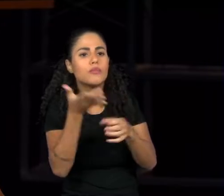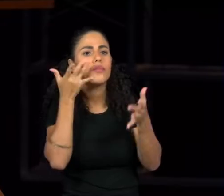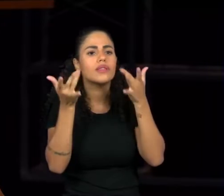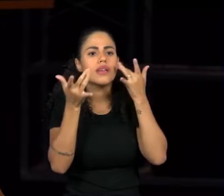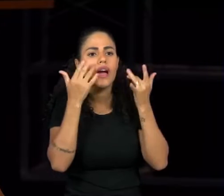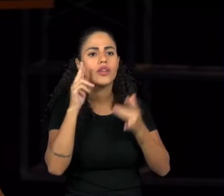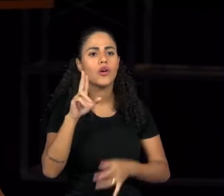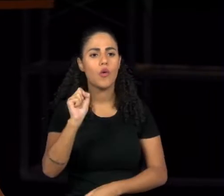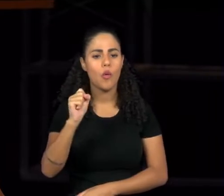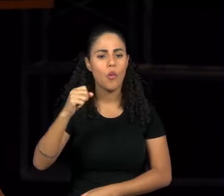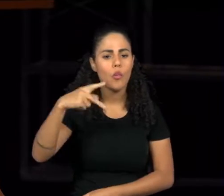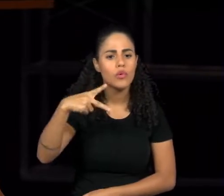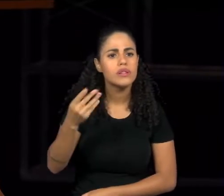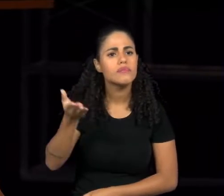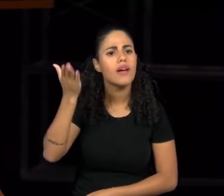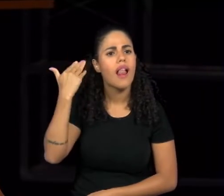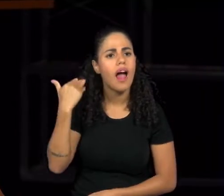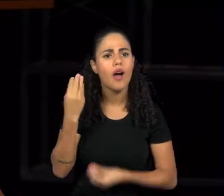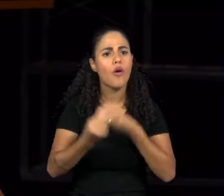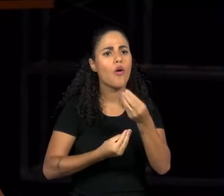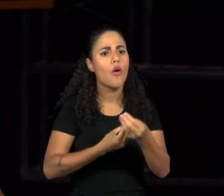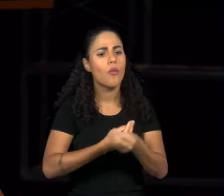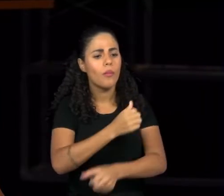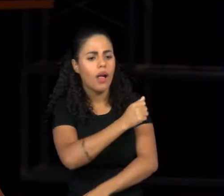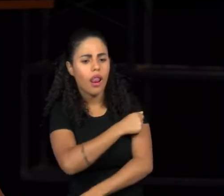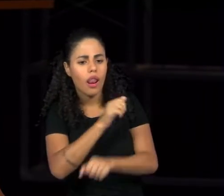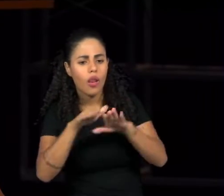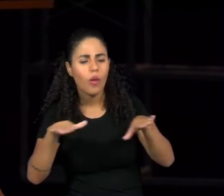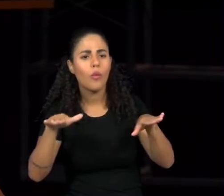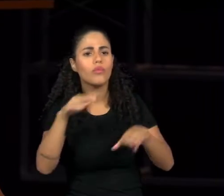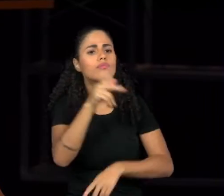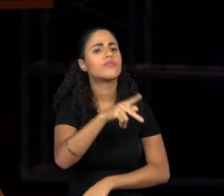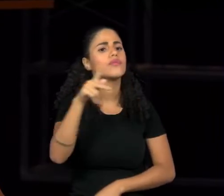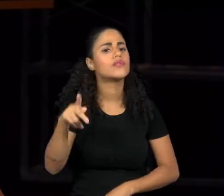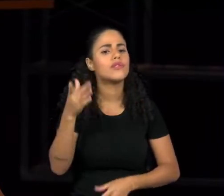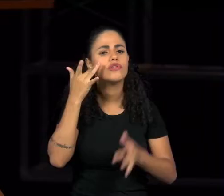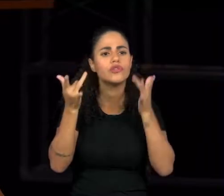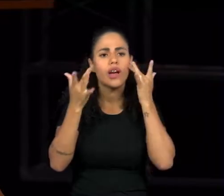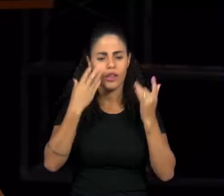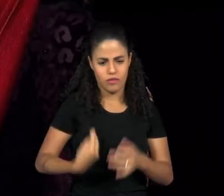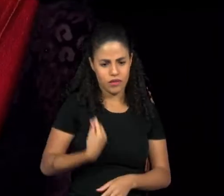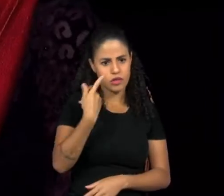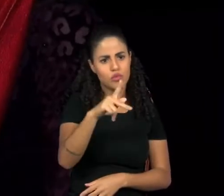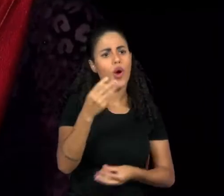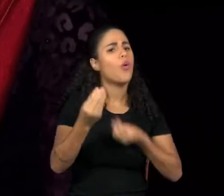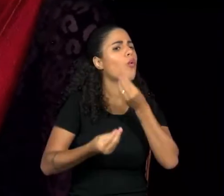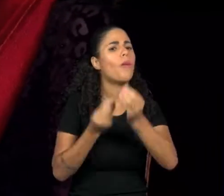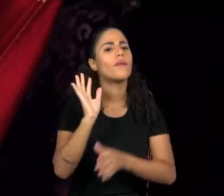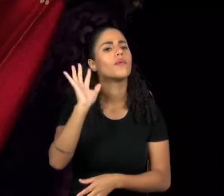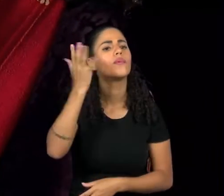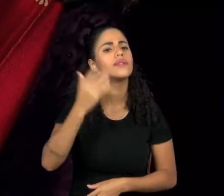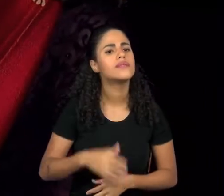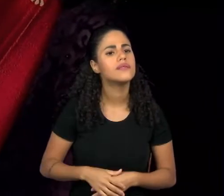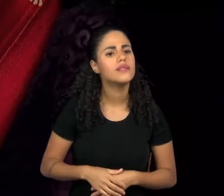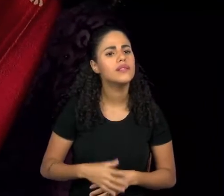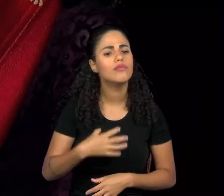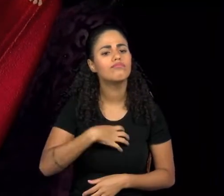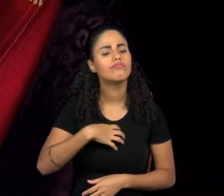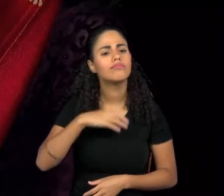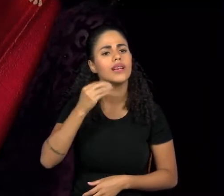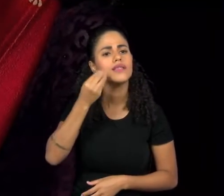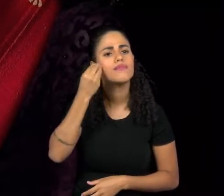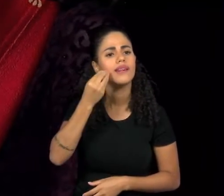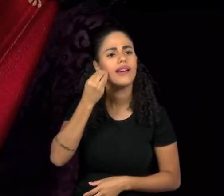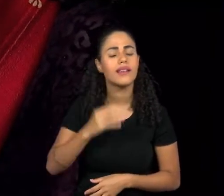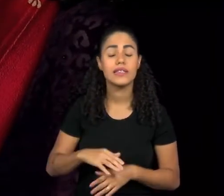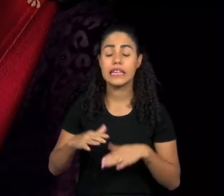esse tempo do colégio, dos professores, né, do teatro se iniciando aí na sua vida? Pois é, então é que eu acho que quando você